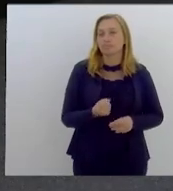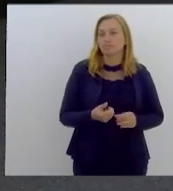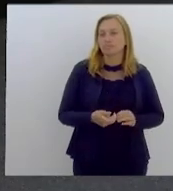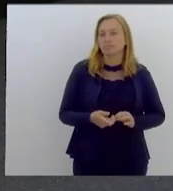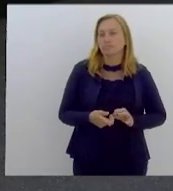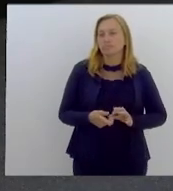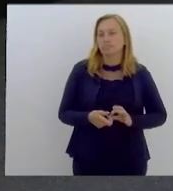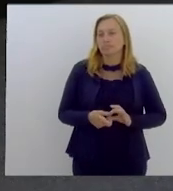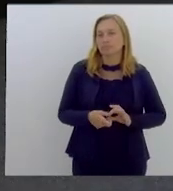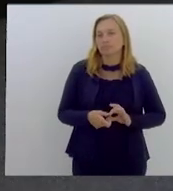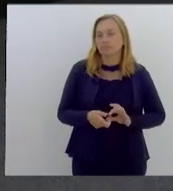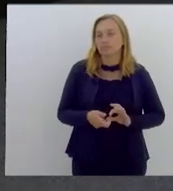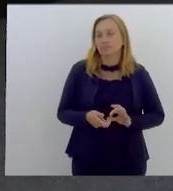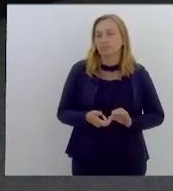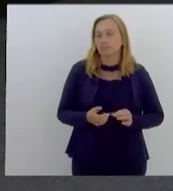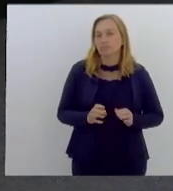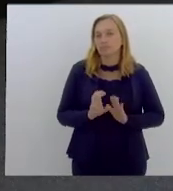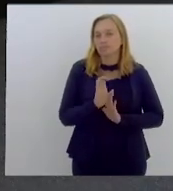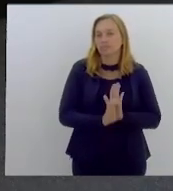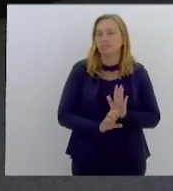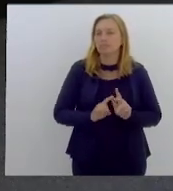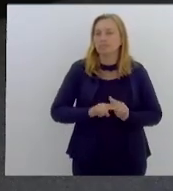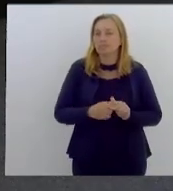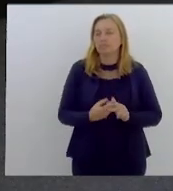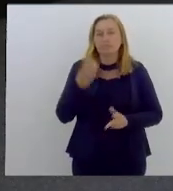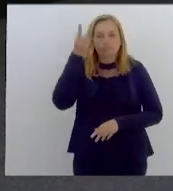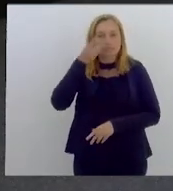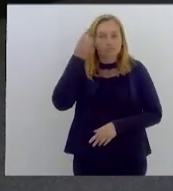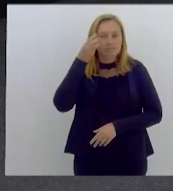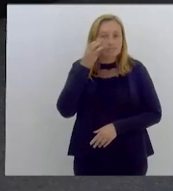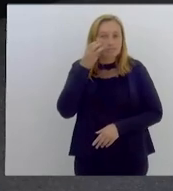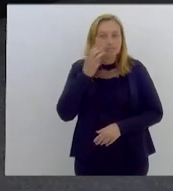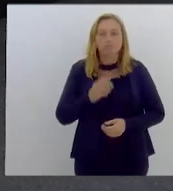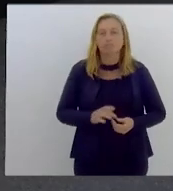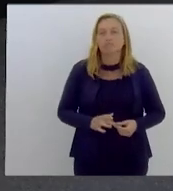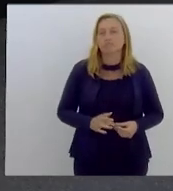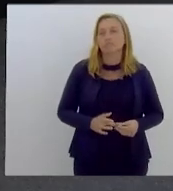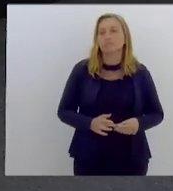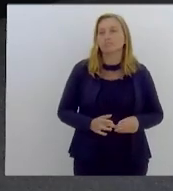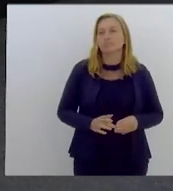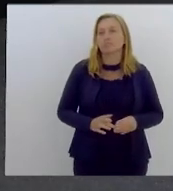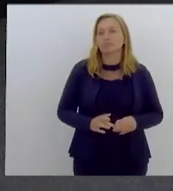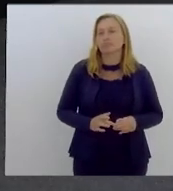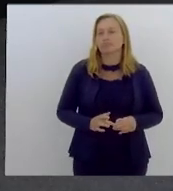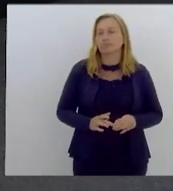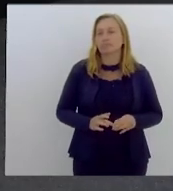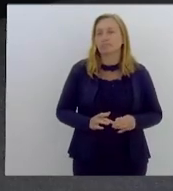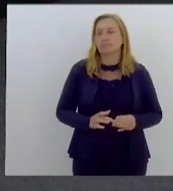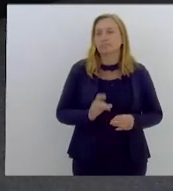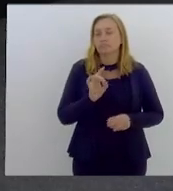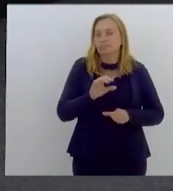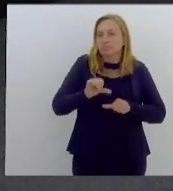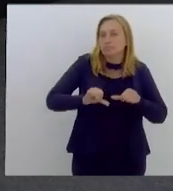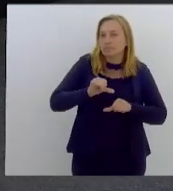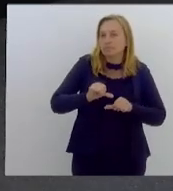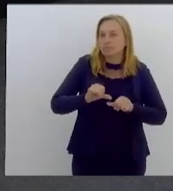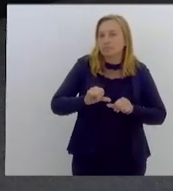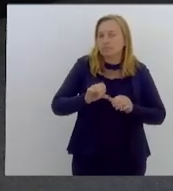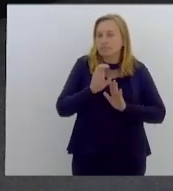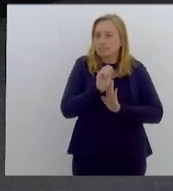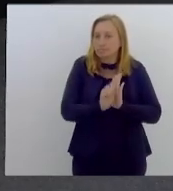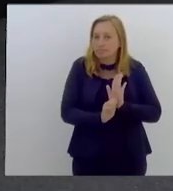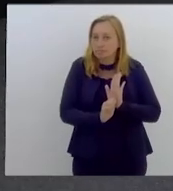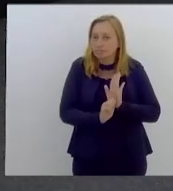uma emenda modificativa do deputado Valdeque Carneiro, que só muda a redação